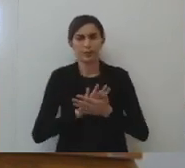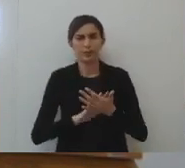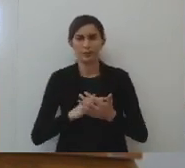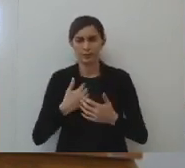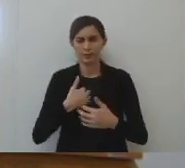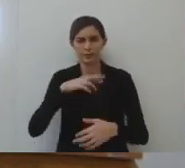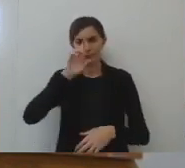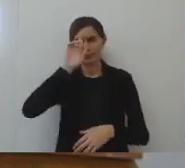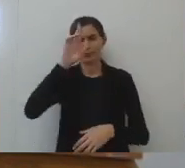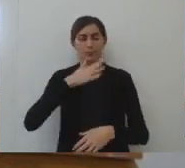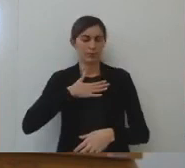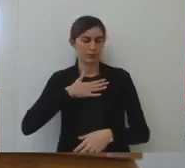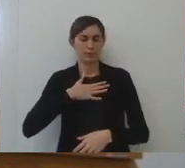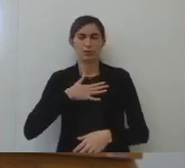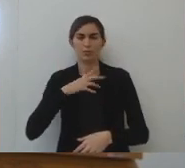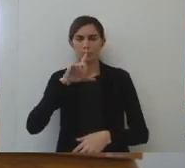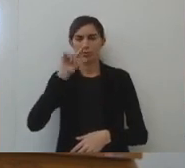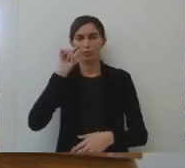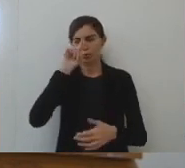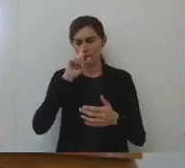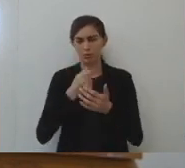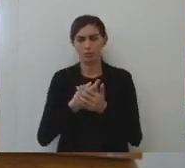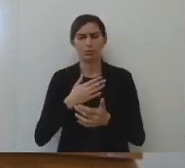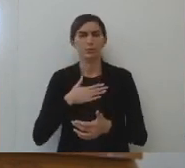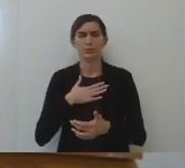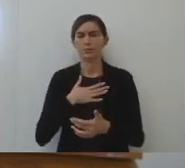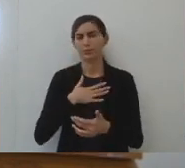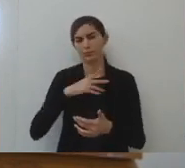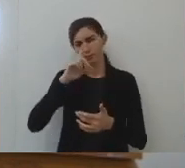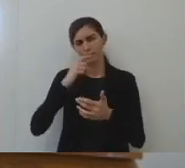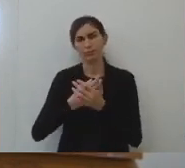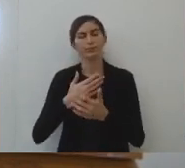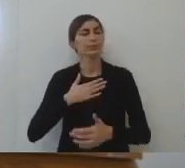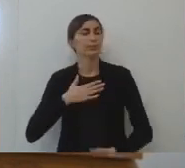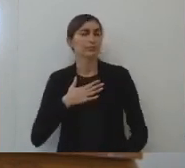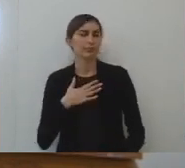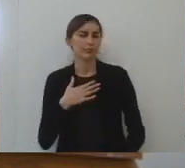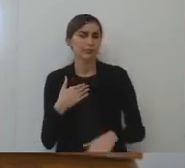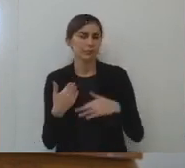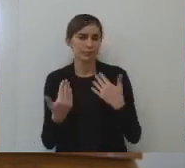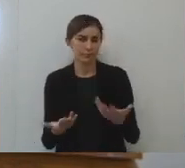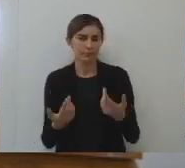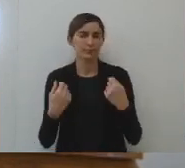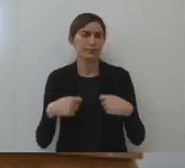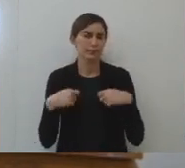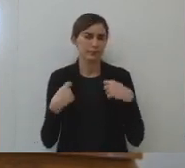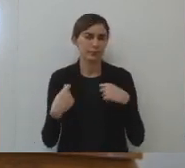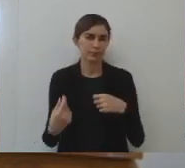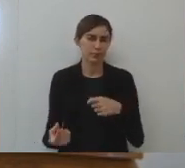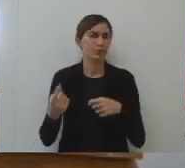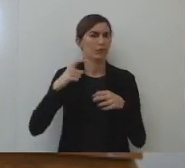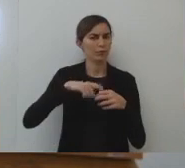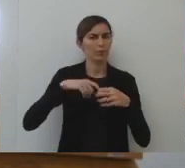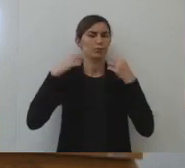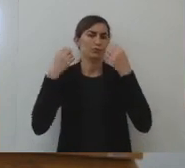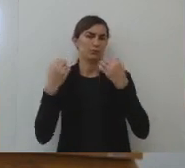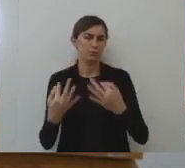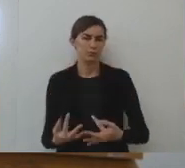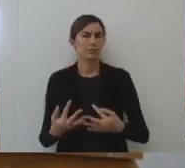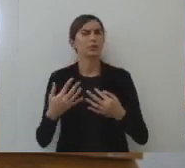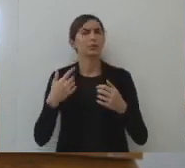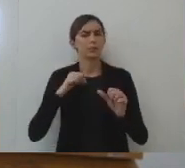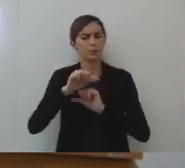ser responsável pelas minhas escolhas. As escolhas são minhas. Então a gente precisa, volto a dizer, a gente